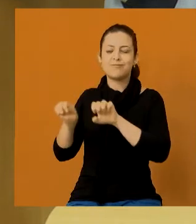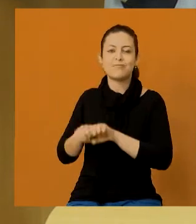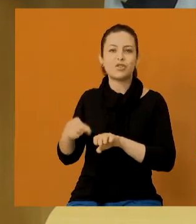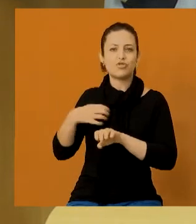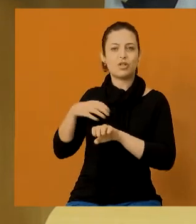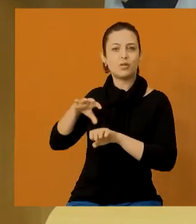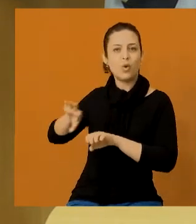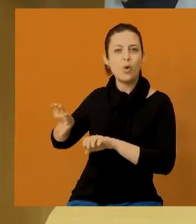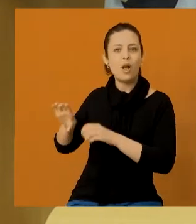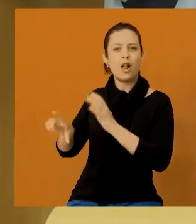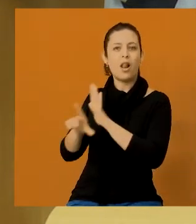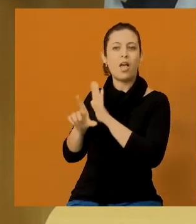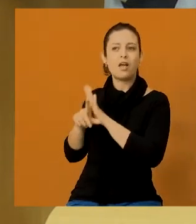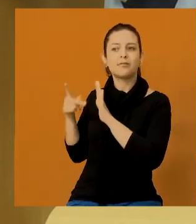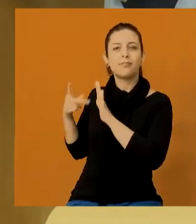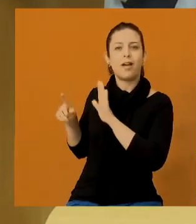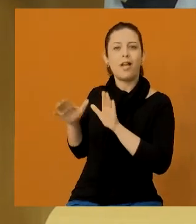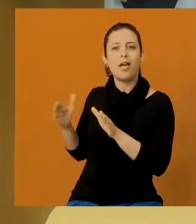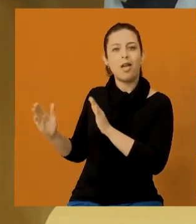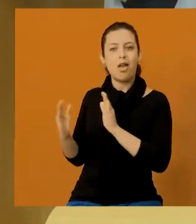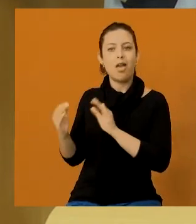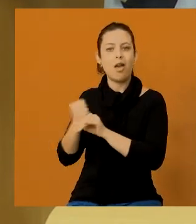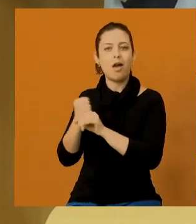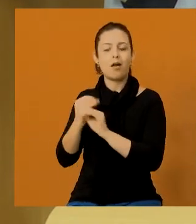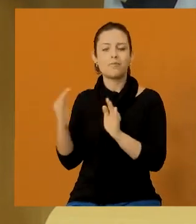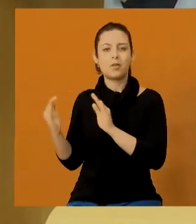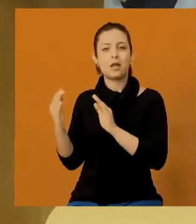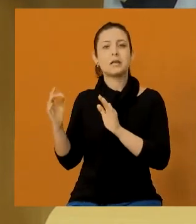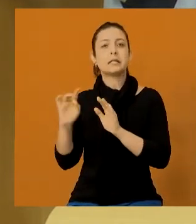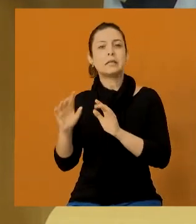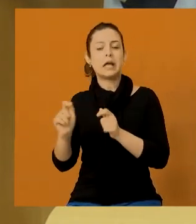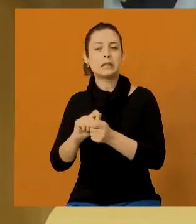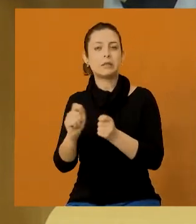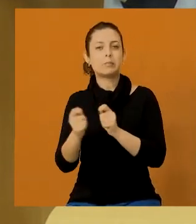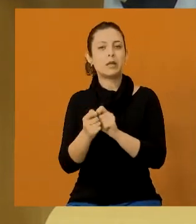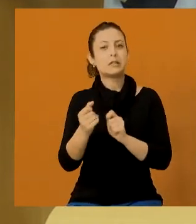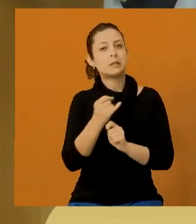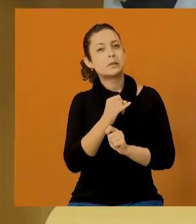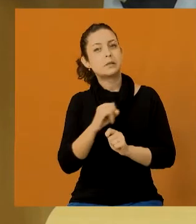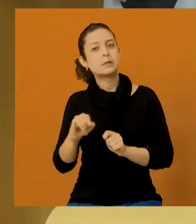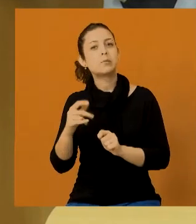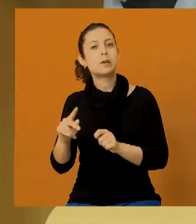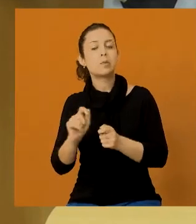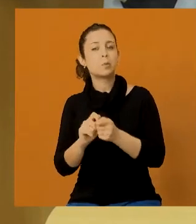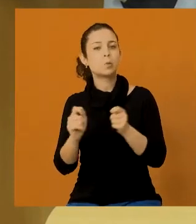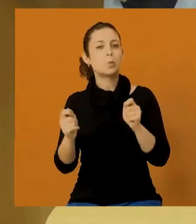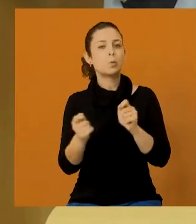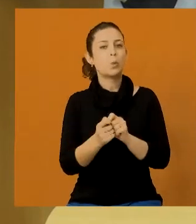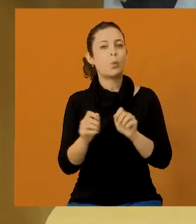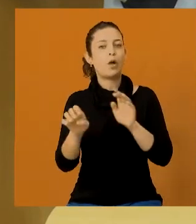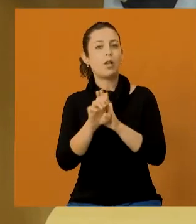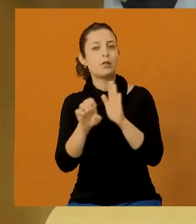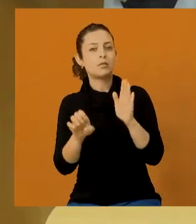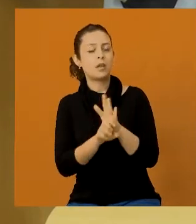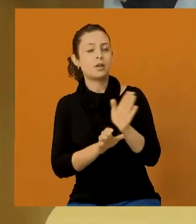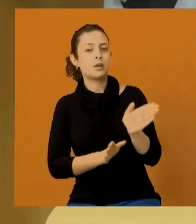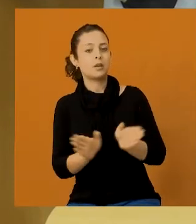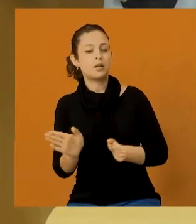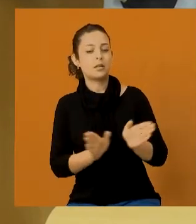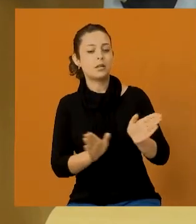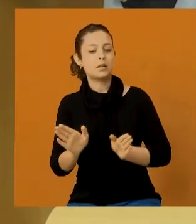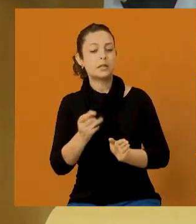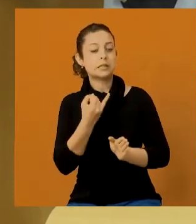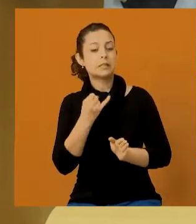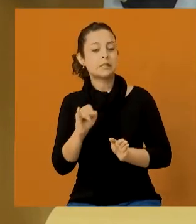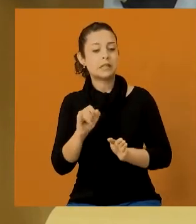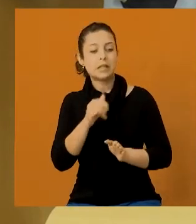conforme legislação da época e só devem, portanto, serem adaptados para se adequarem ao Estatuto da Acessibilidade,